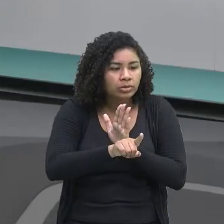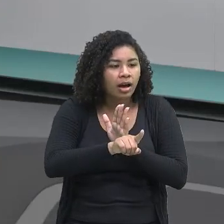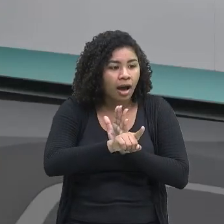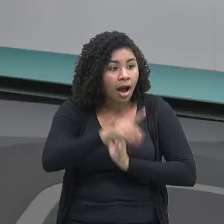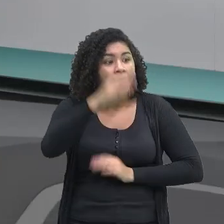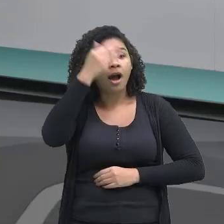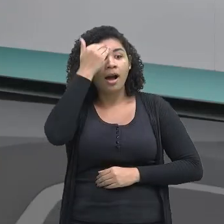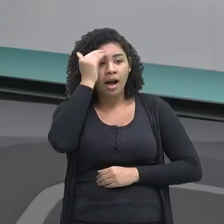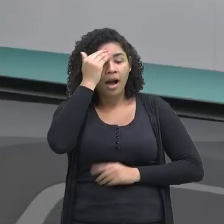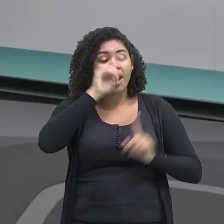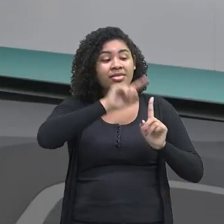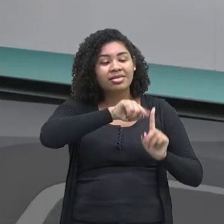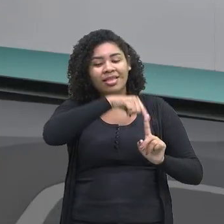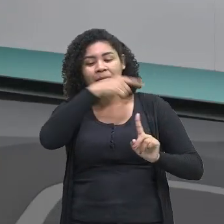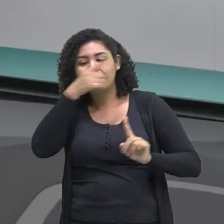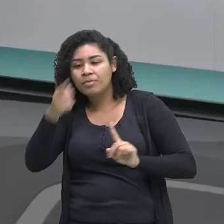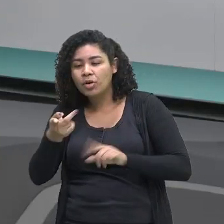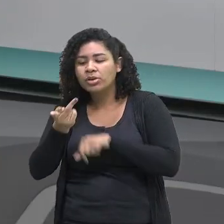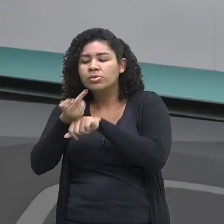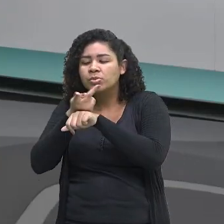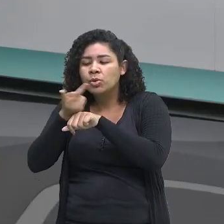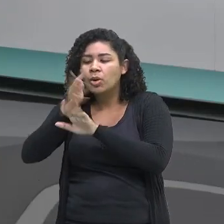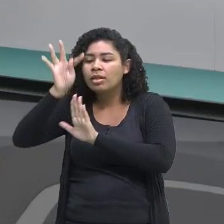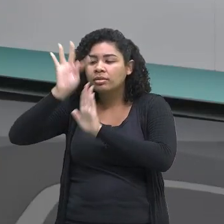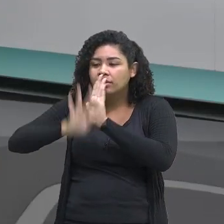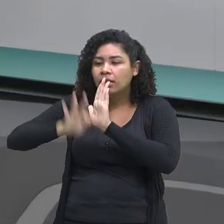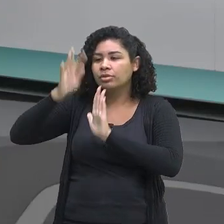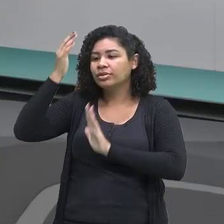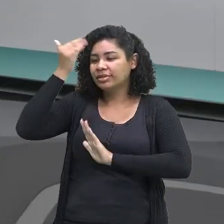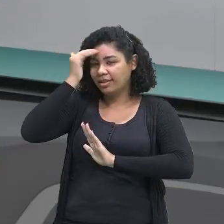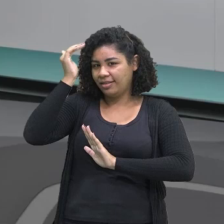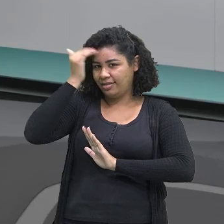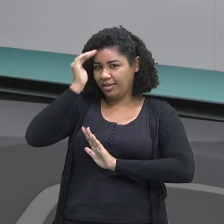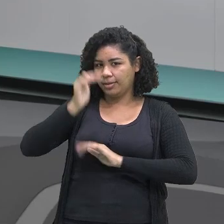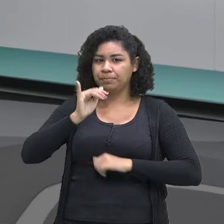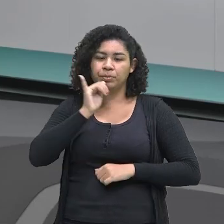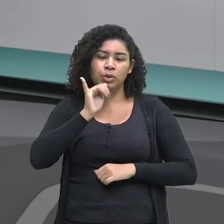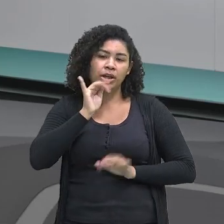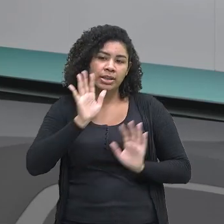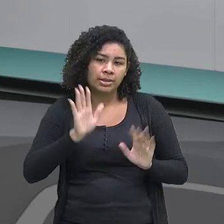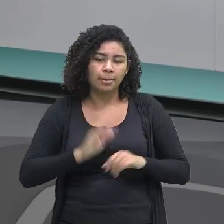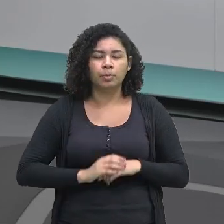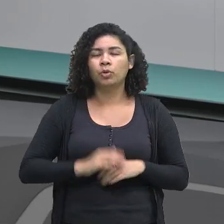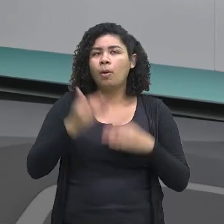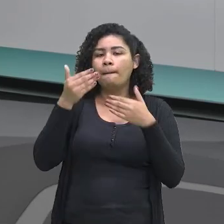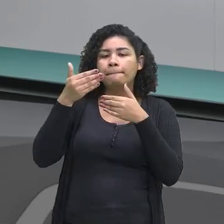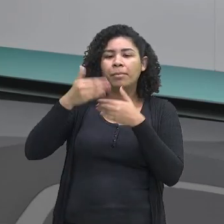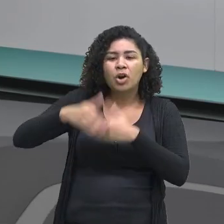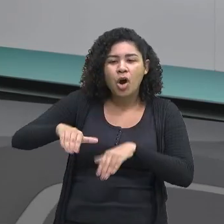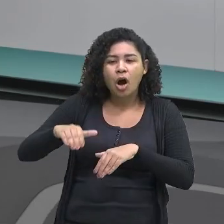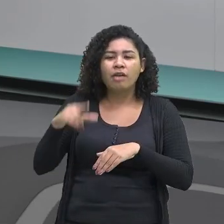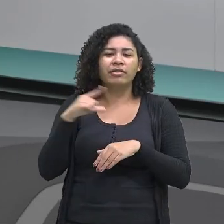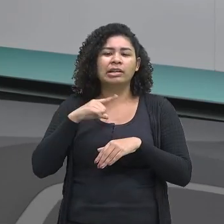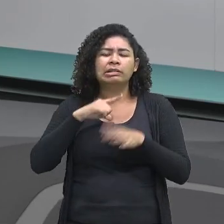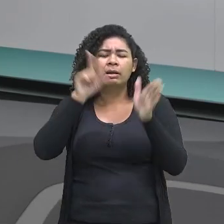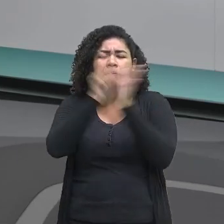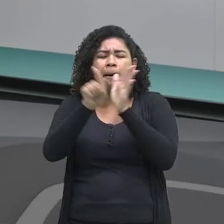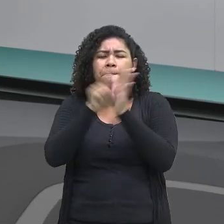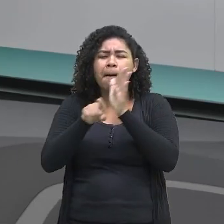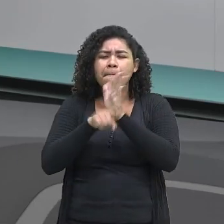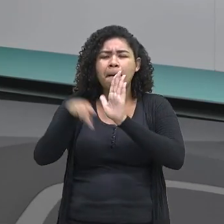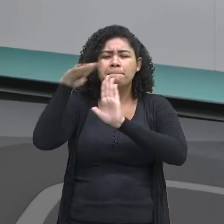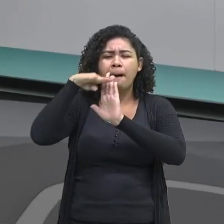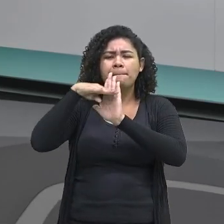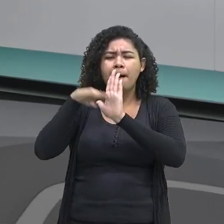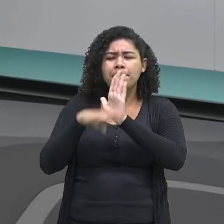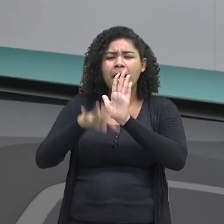entender o texto. Quando eu estou numa avaliação em larga escala, uma prova que existem muitas perguntas com